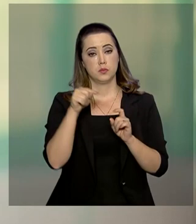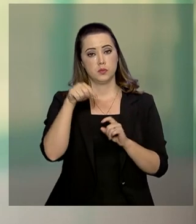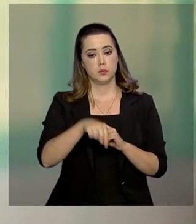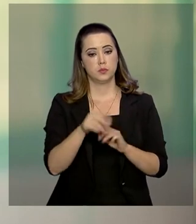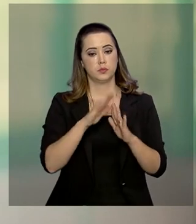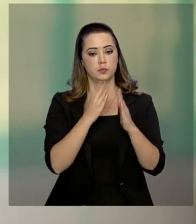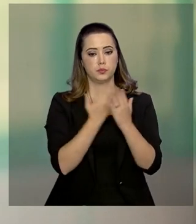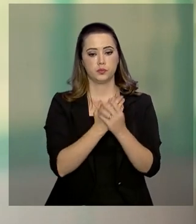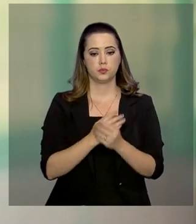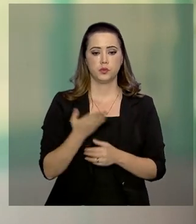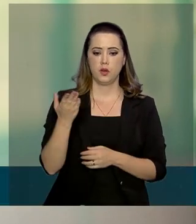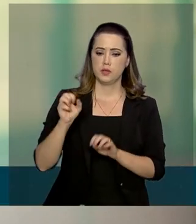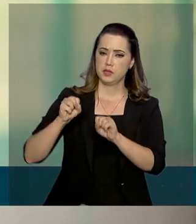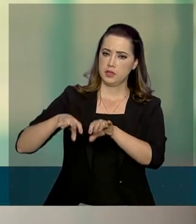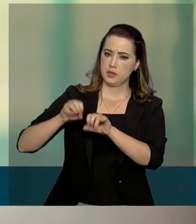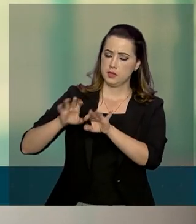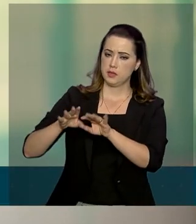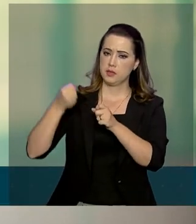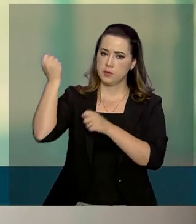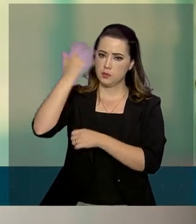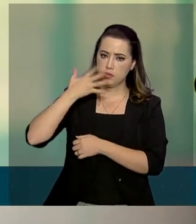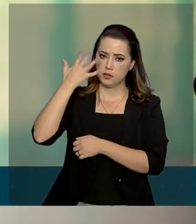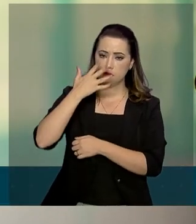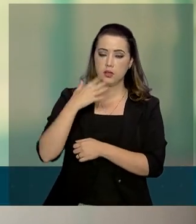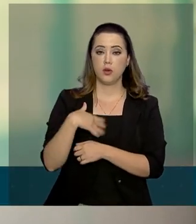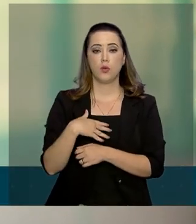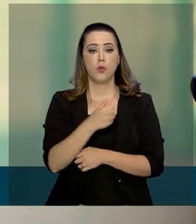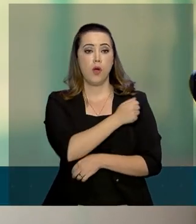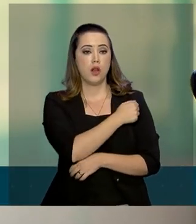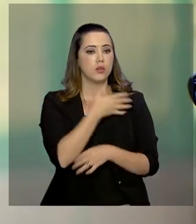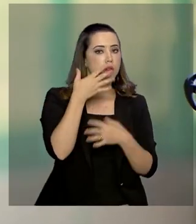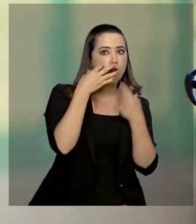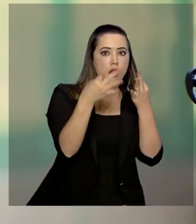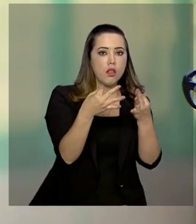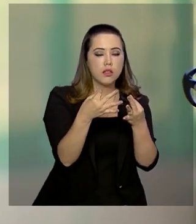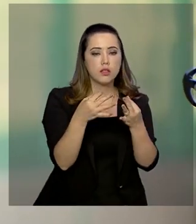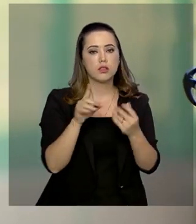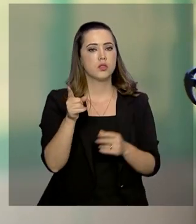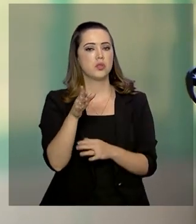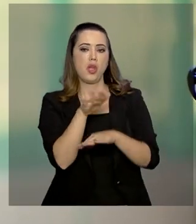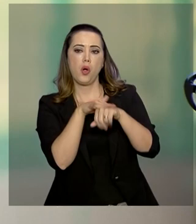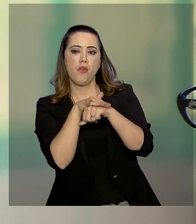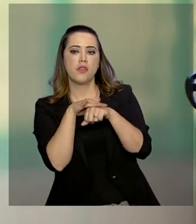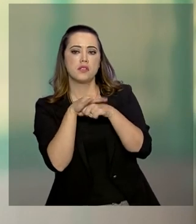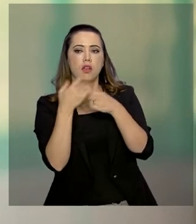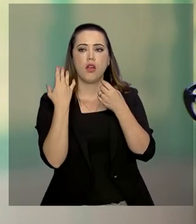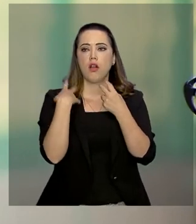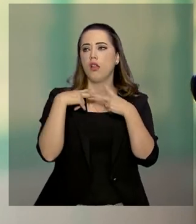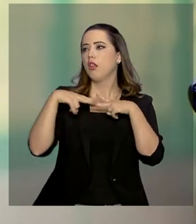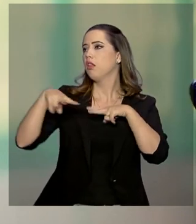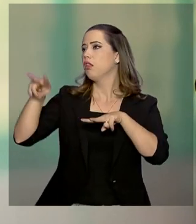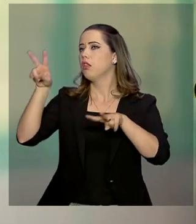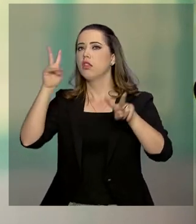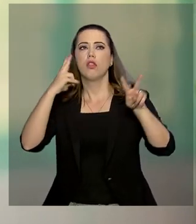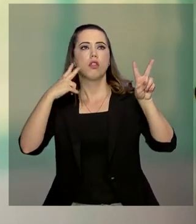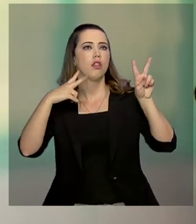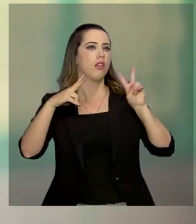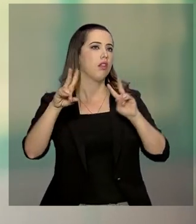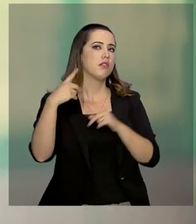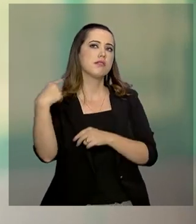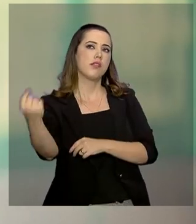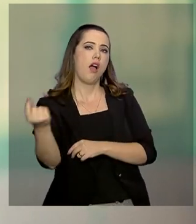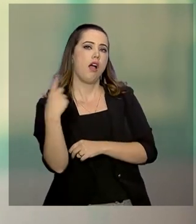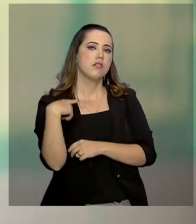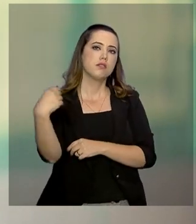Enquanto você está ensinando, está explicando, o aluno está prestando atenção, não está conversando, não está tirando foco. Ele não fica mais querendo sair toda